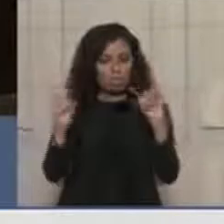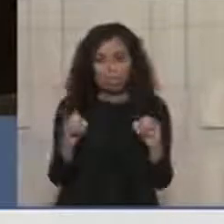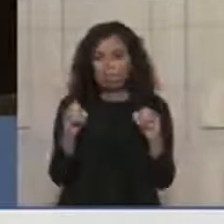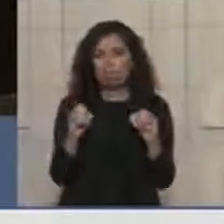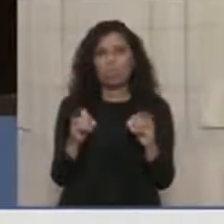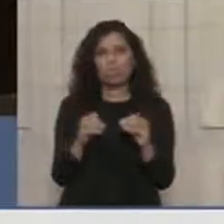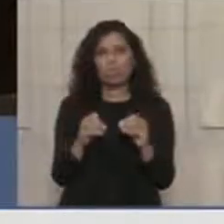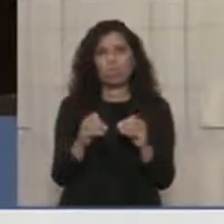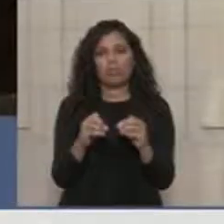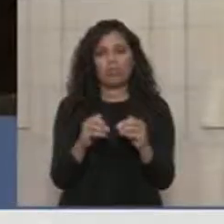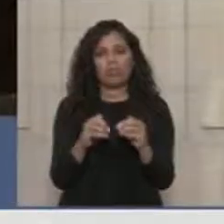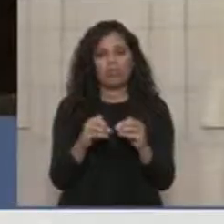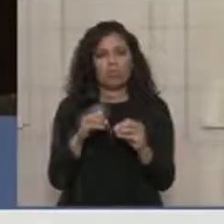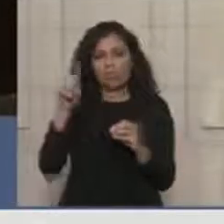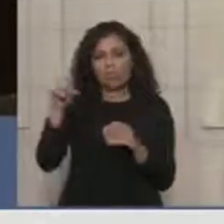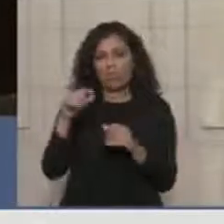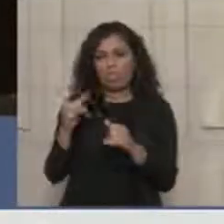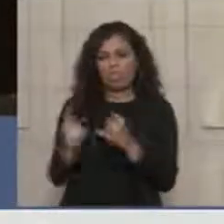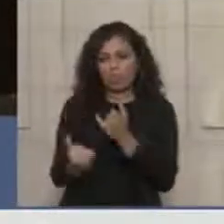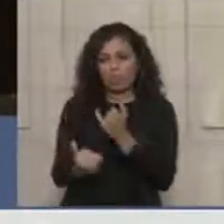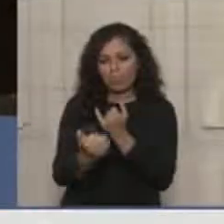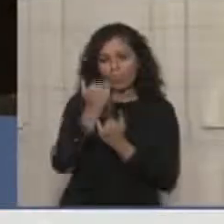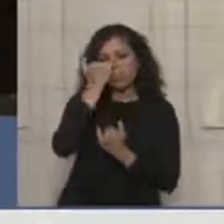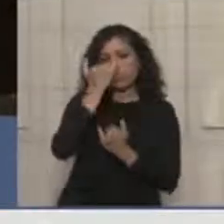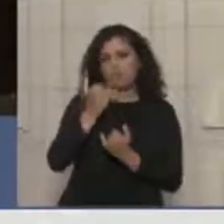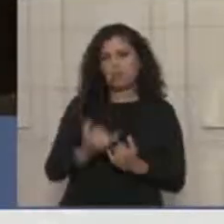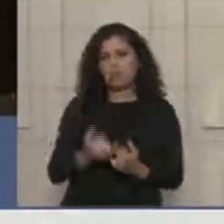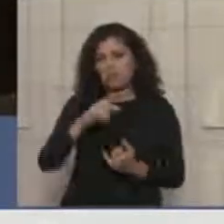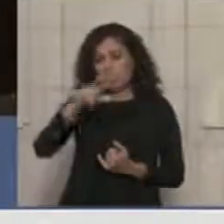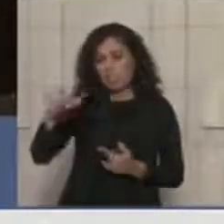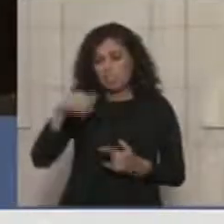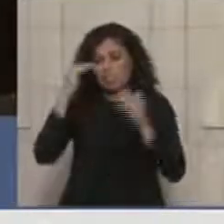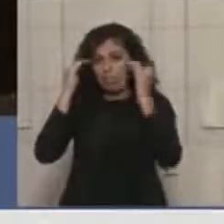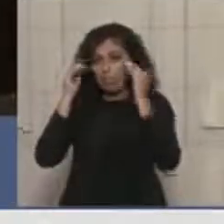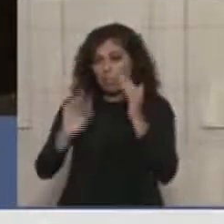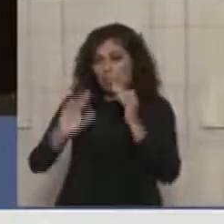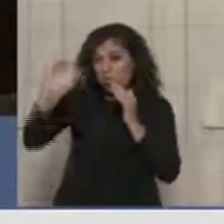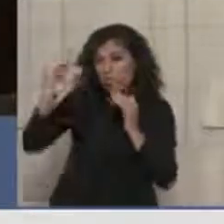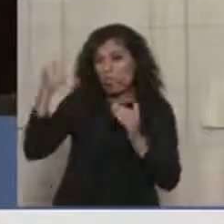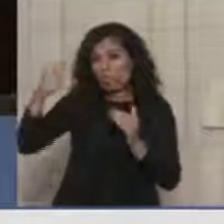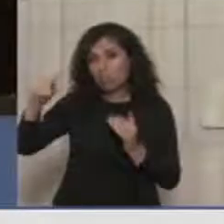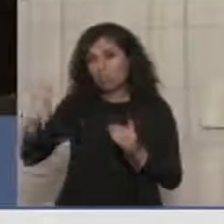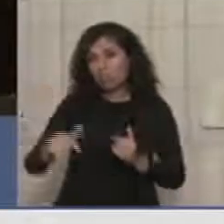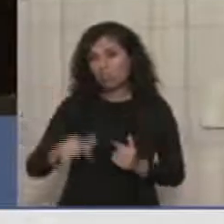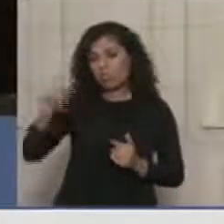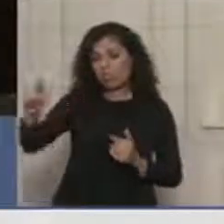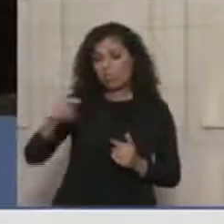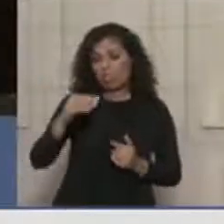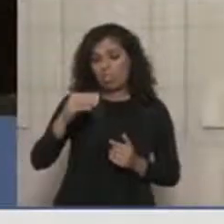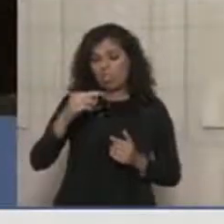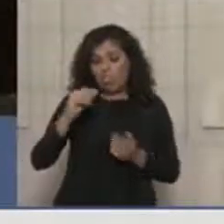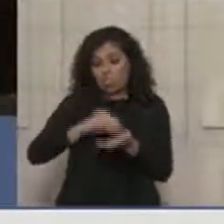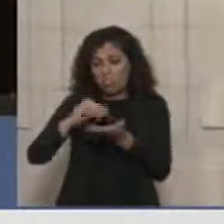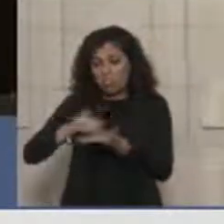evidente a irresponsabilidade, a falta de preparo, uma omissão